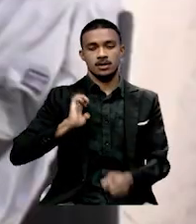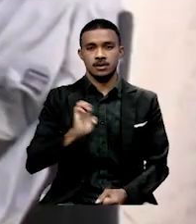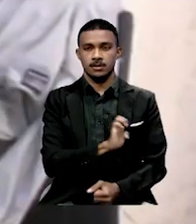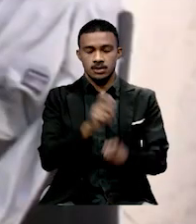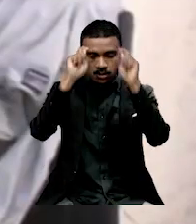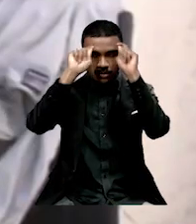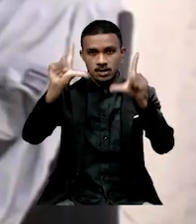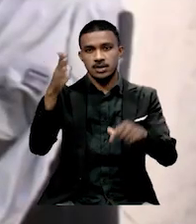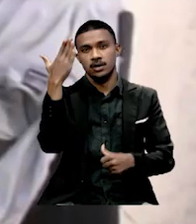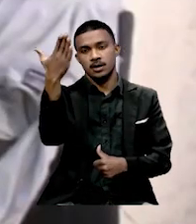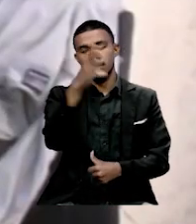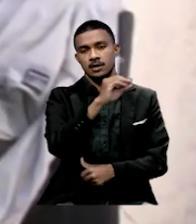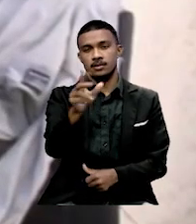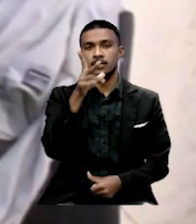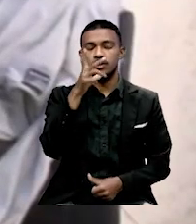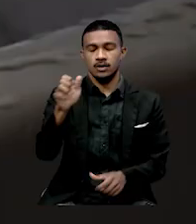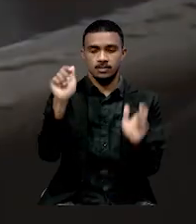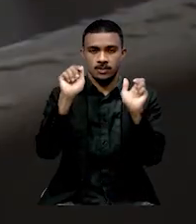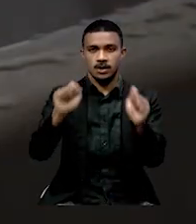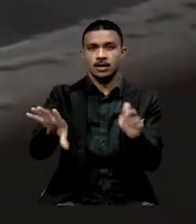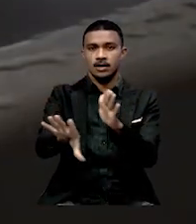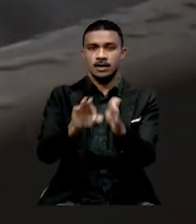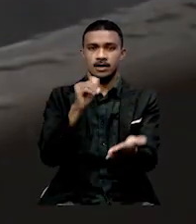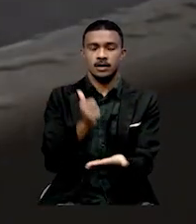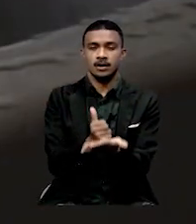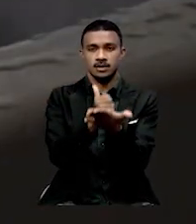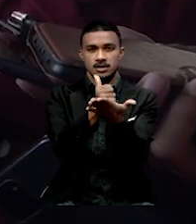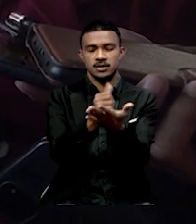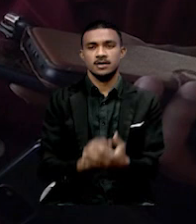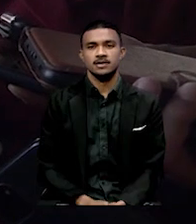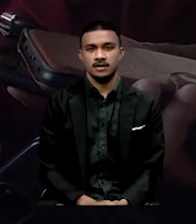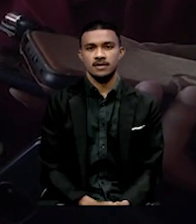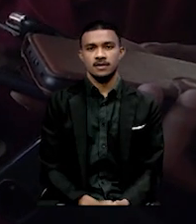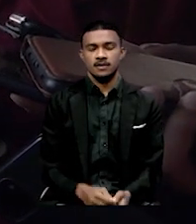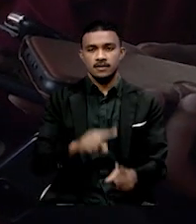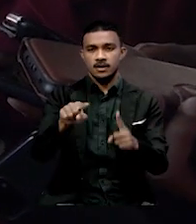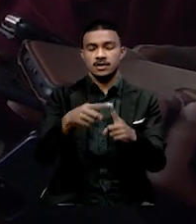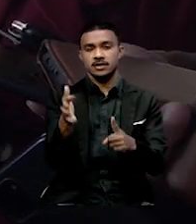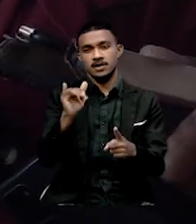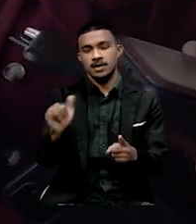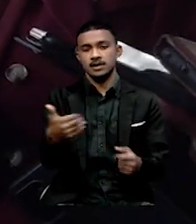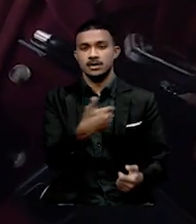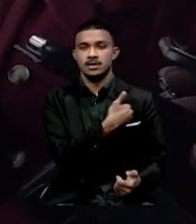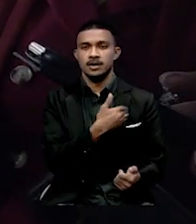Leste nian iha Portugal nune belehetan asistensia. Quando o Cidadão enfrenta problemas sérios,